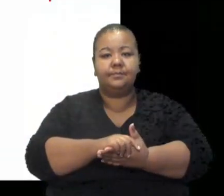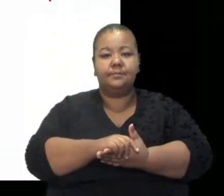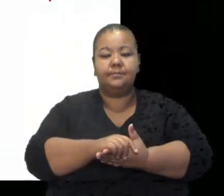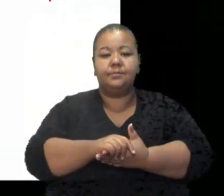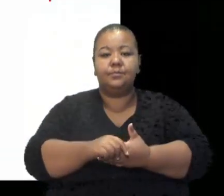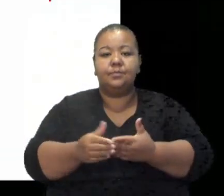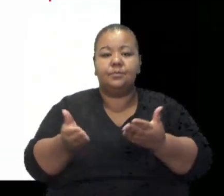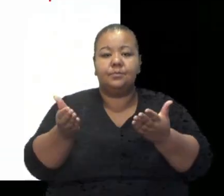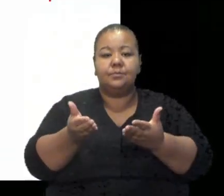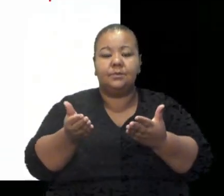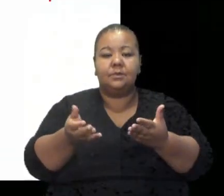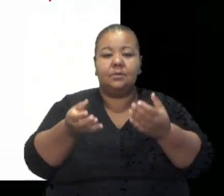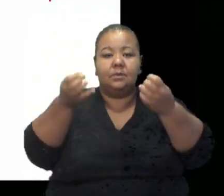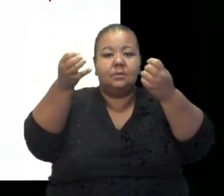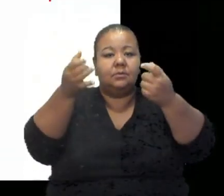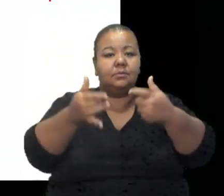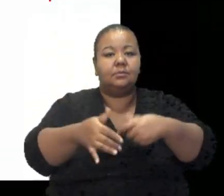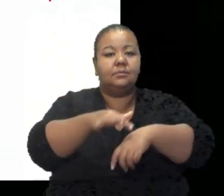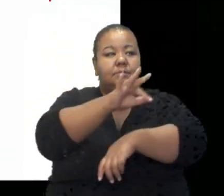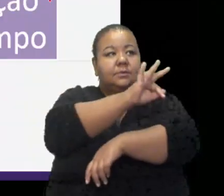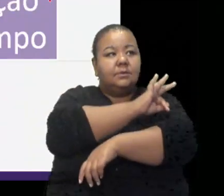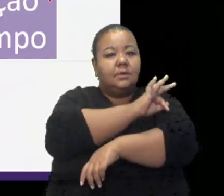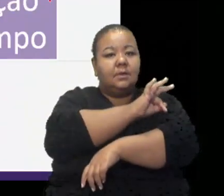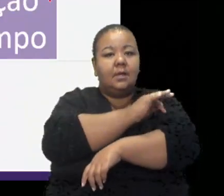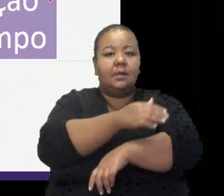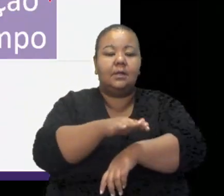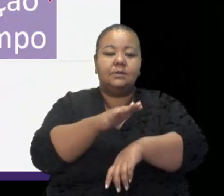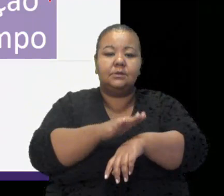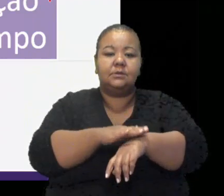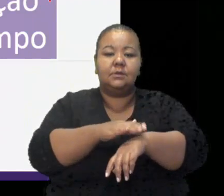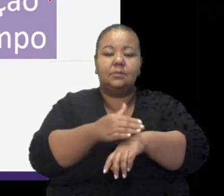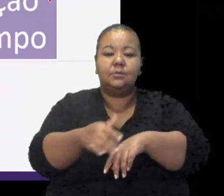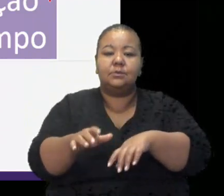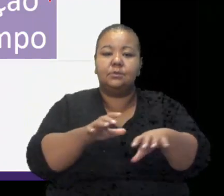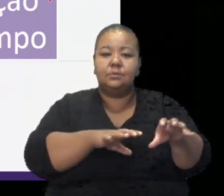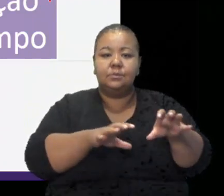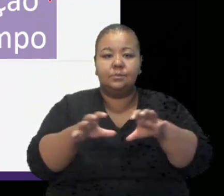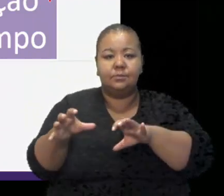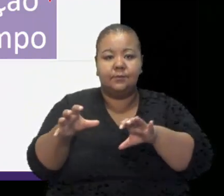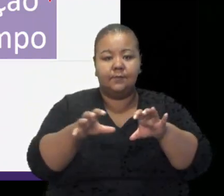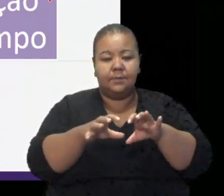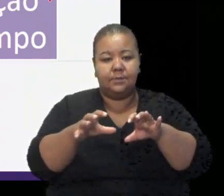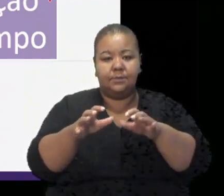Então, chegou a hora da gente falar da técnica de tempos e de movimentos.